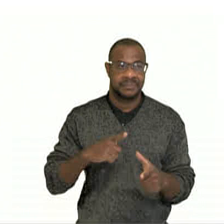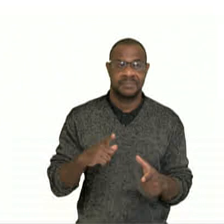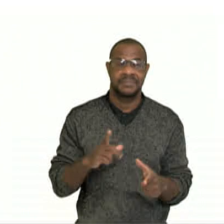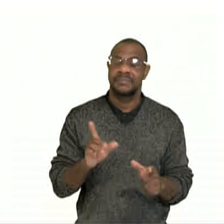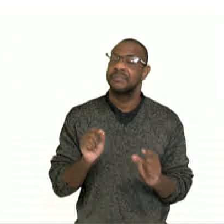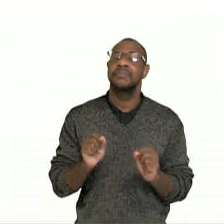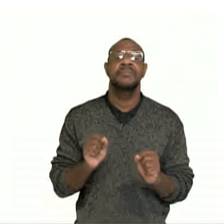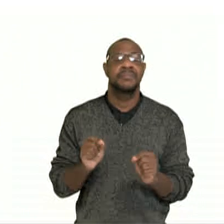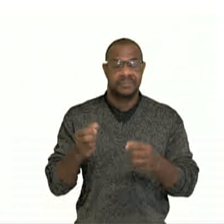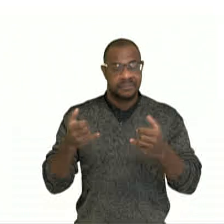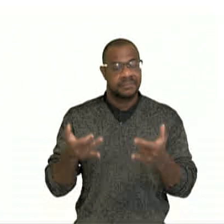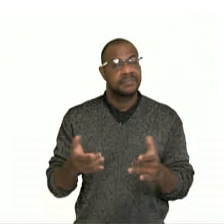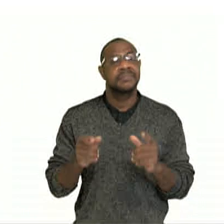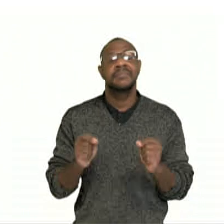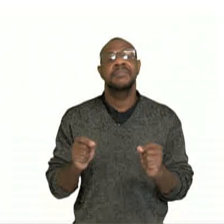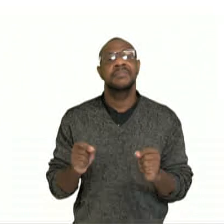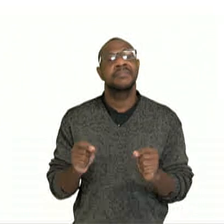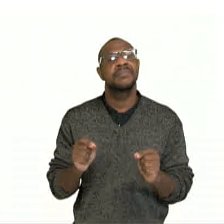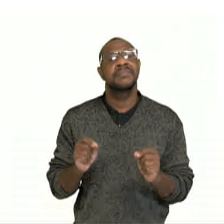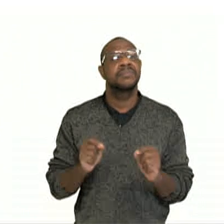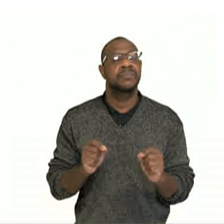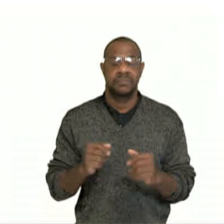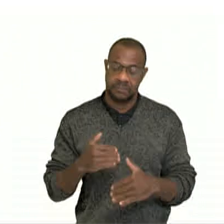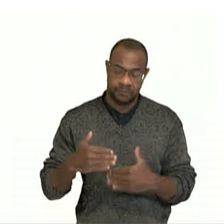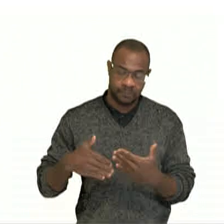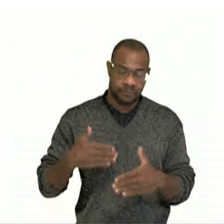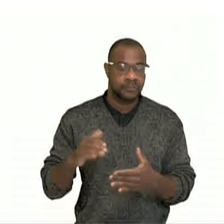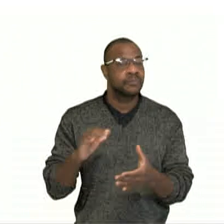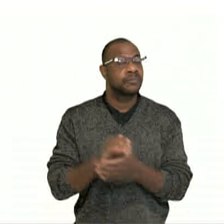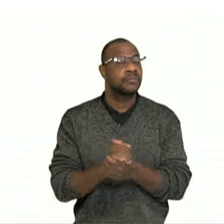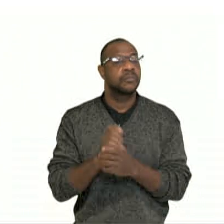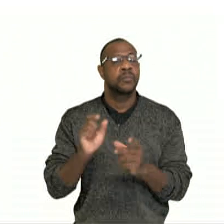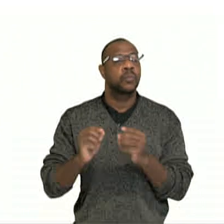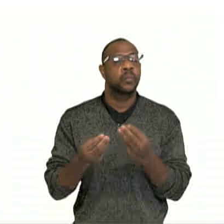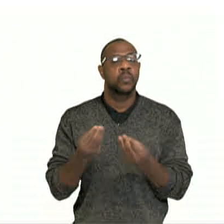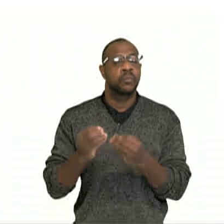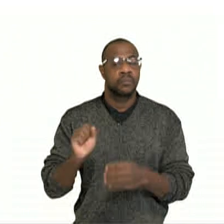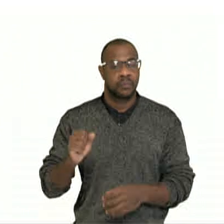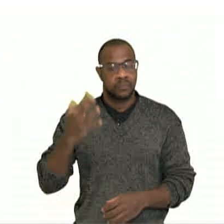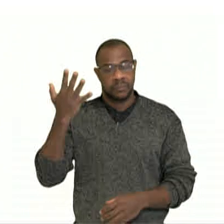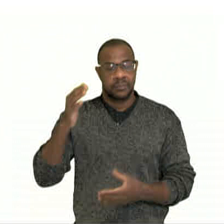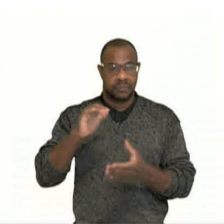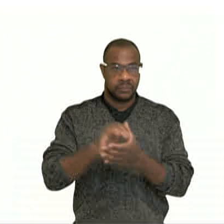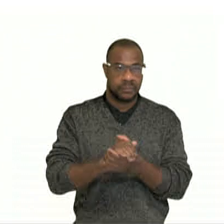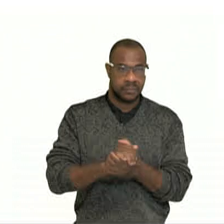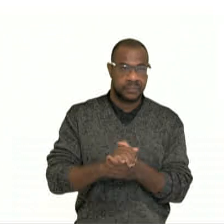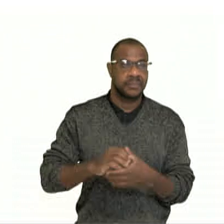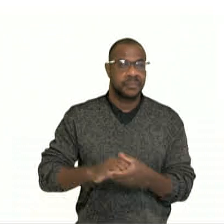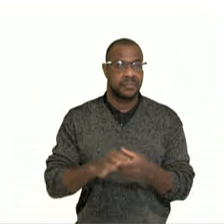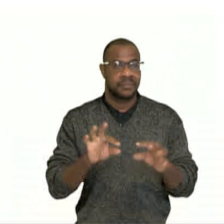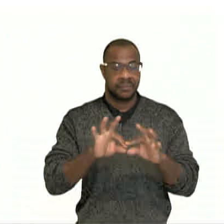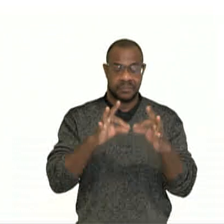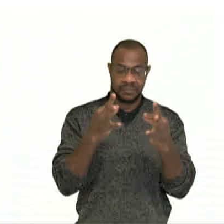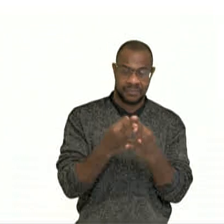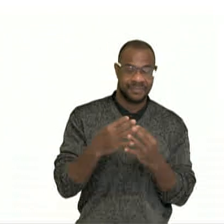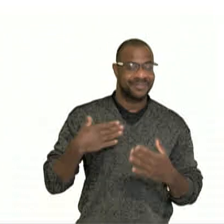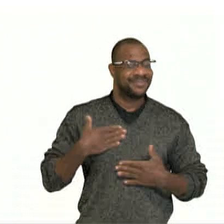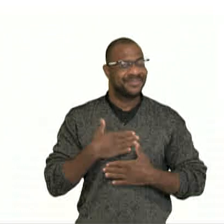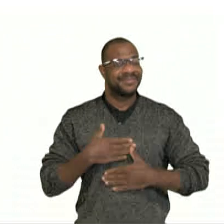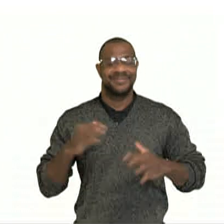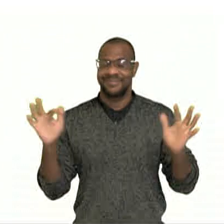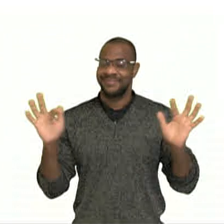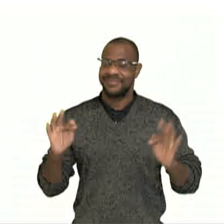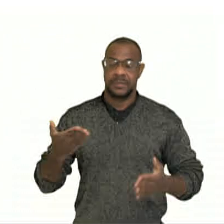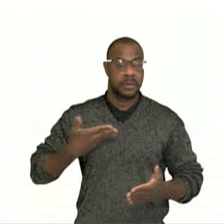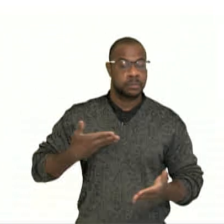eles já estão falando, descrevendo o processo do casamento. Né? Então, os parentes estão todos felizes, os amigos também